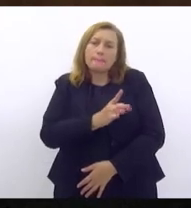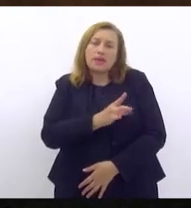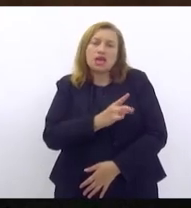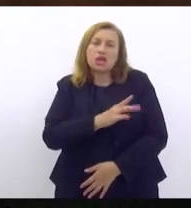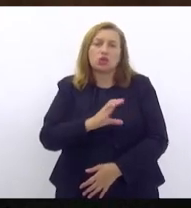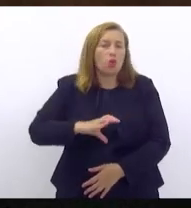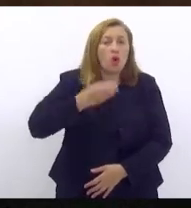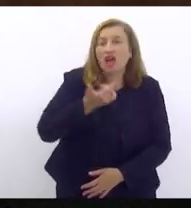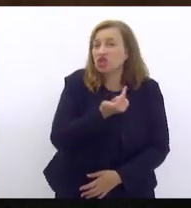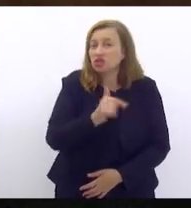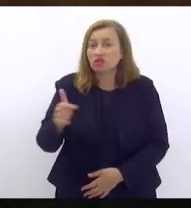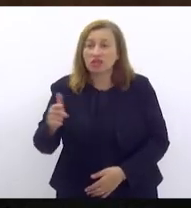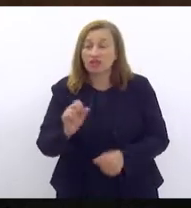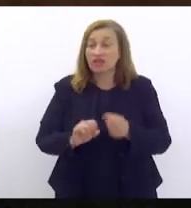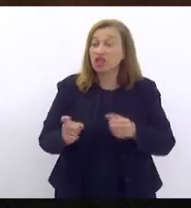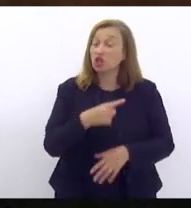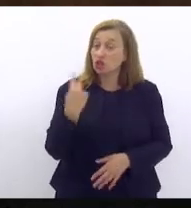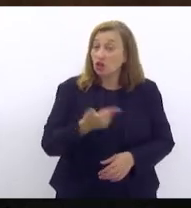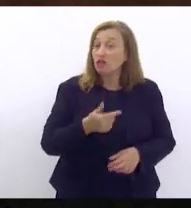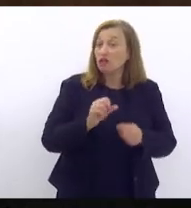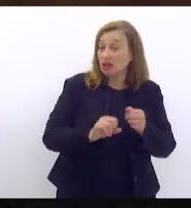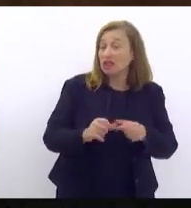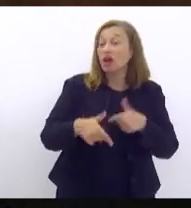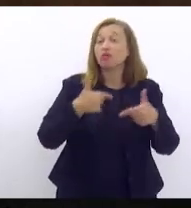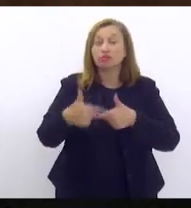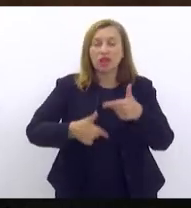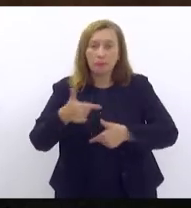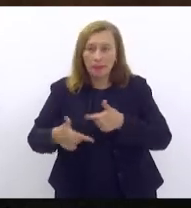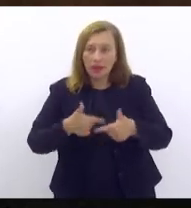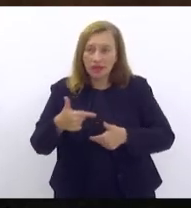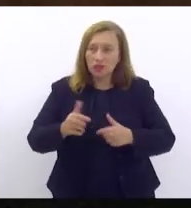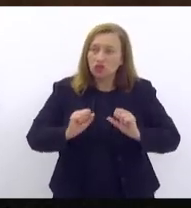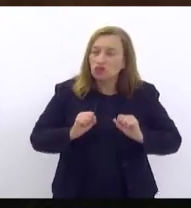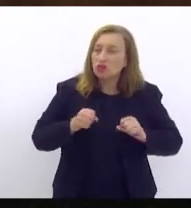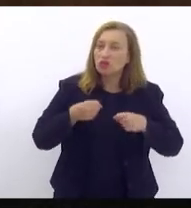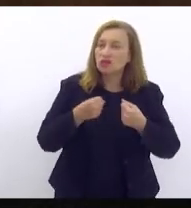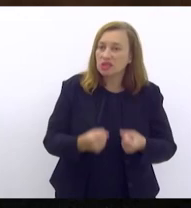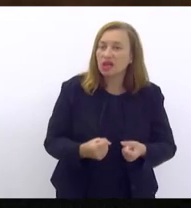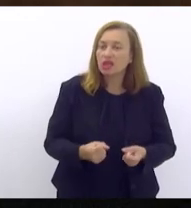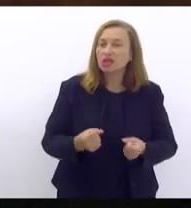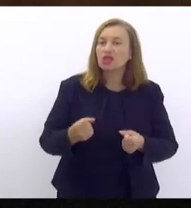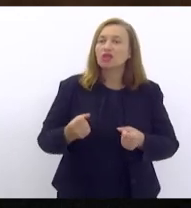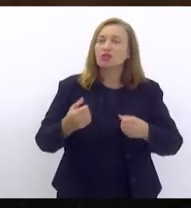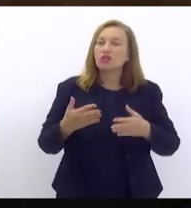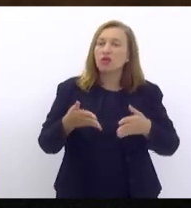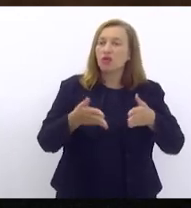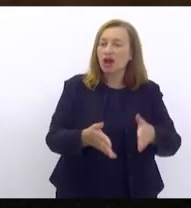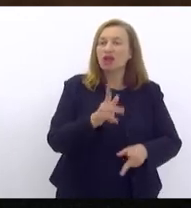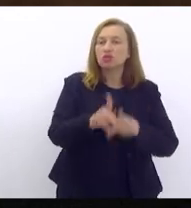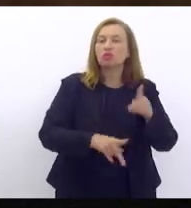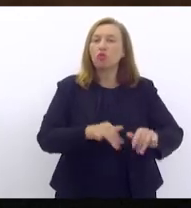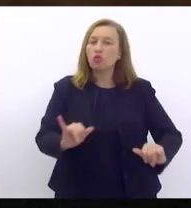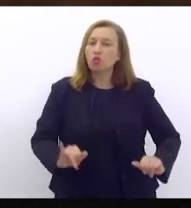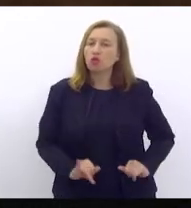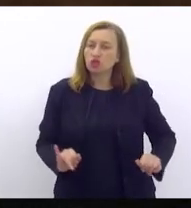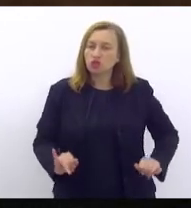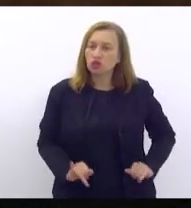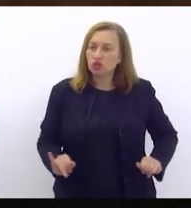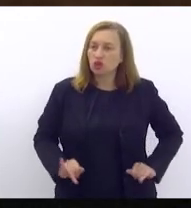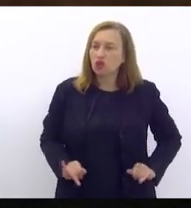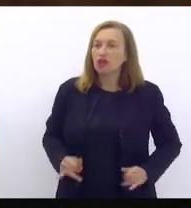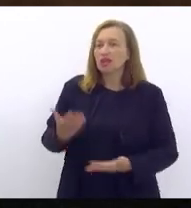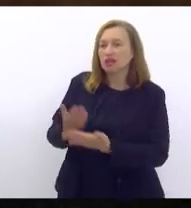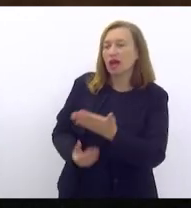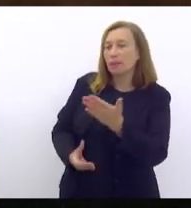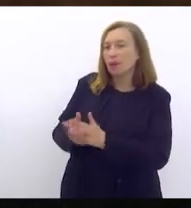É isso que acontece. E o que nós estamos fazendo é um trabalho dedicado, voltado para a população que sofre na mão desses